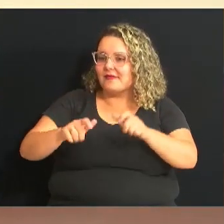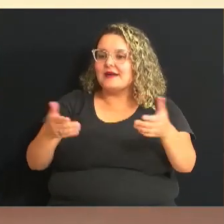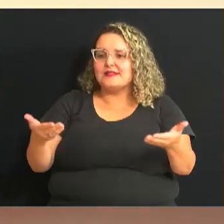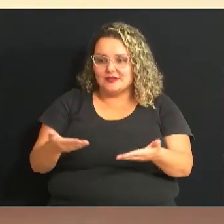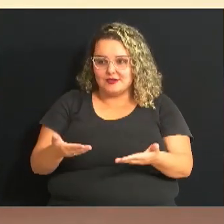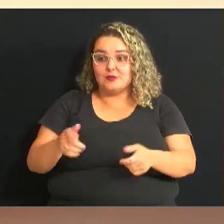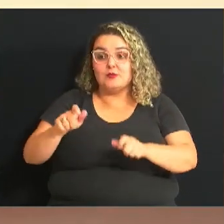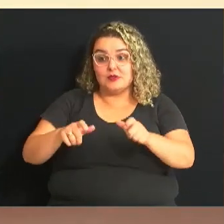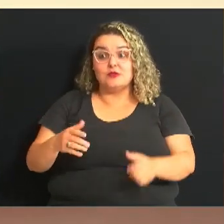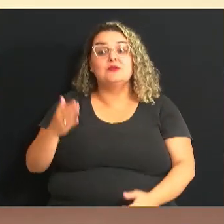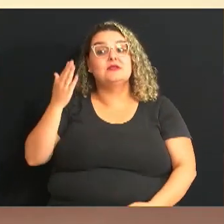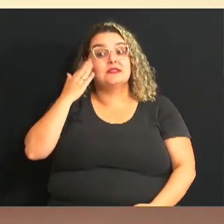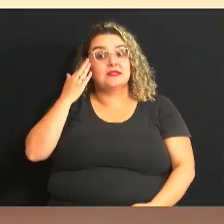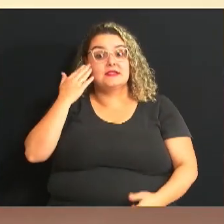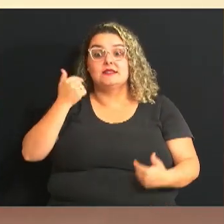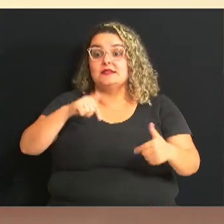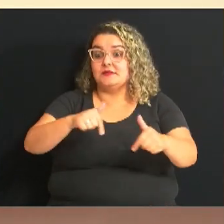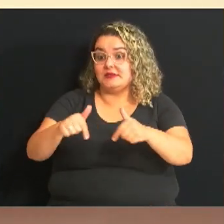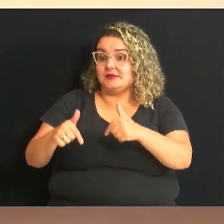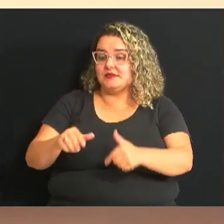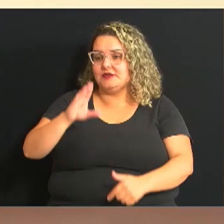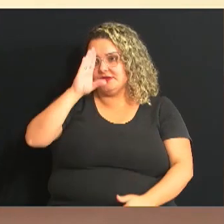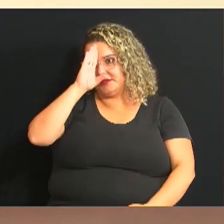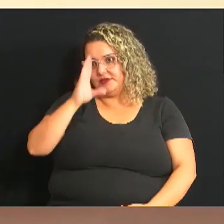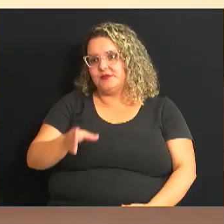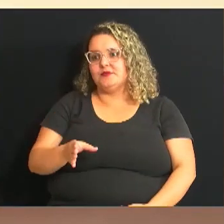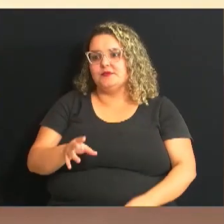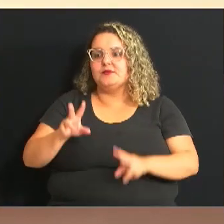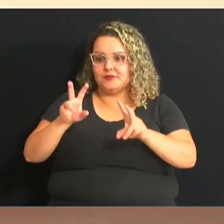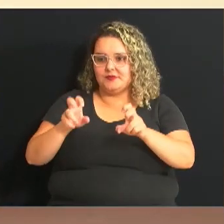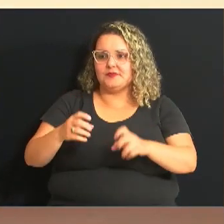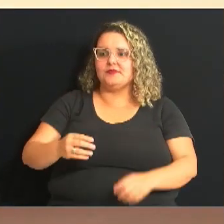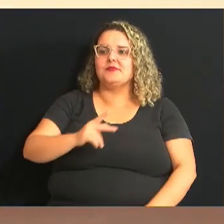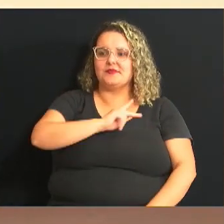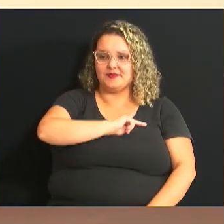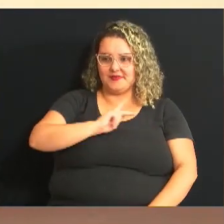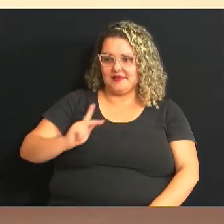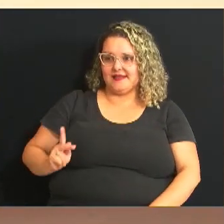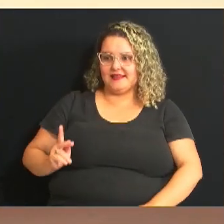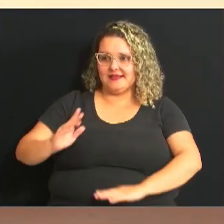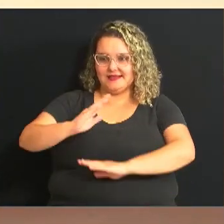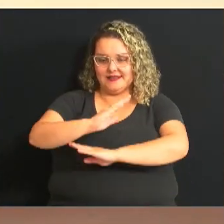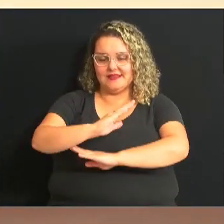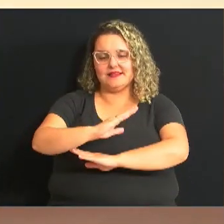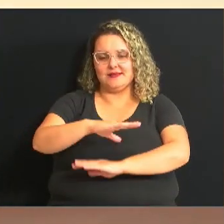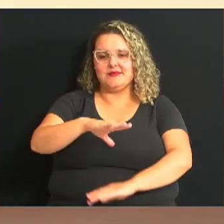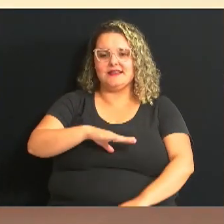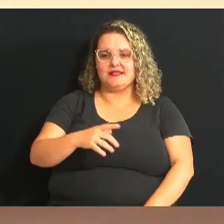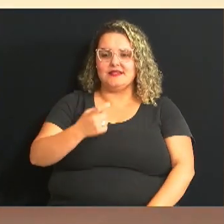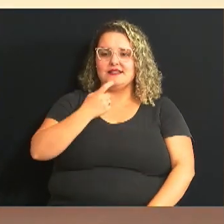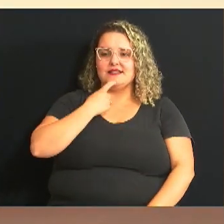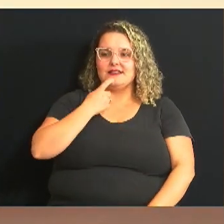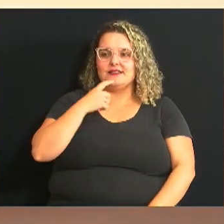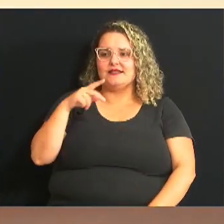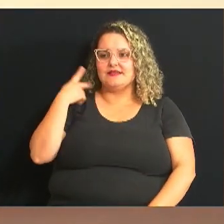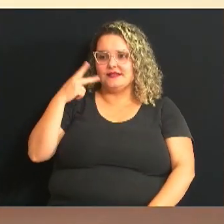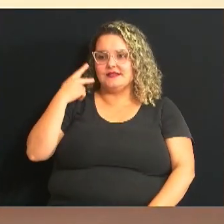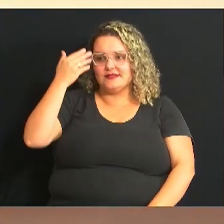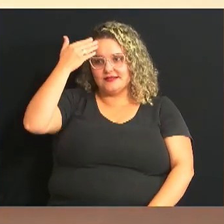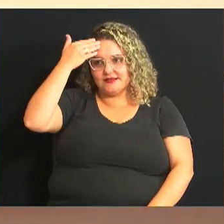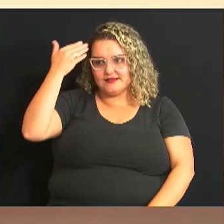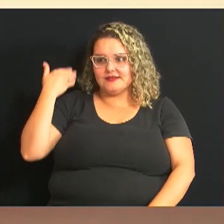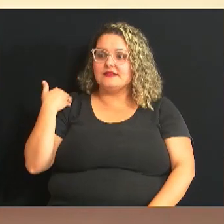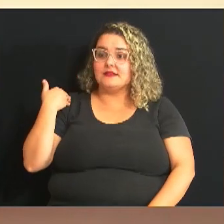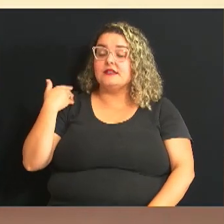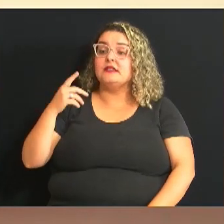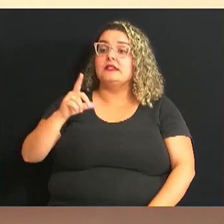que sabem e trabalham diretamente com essa questão e com a presidente da Câmara Municipal de Campinas, a vereadora Débora Palermo, que